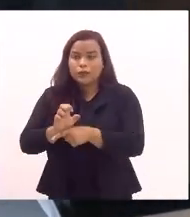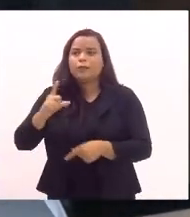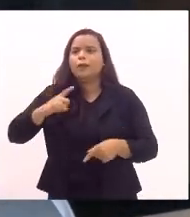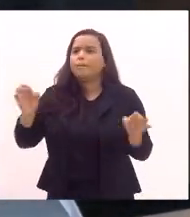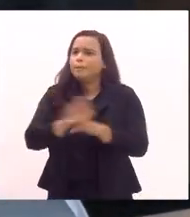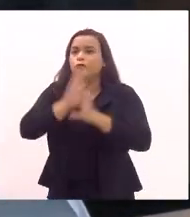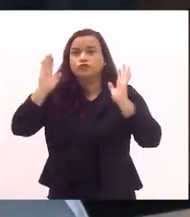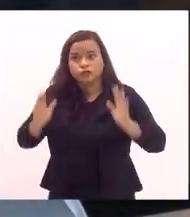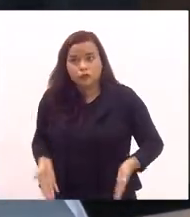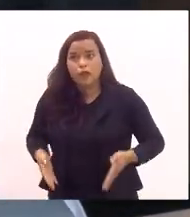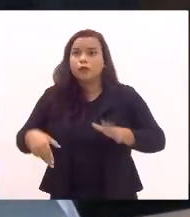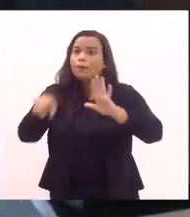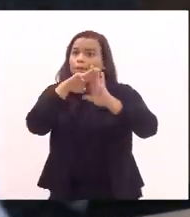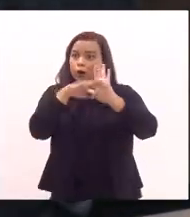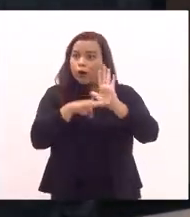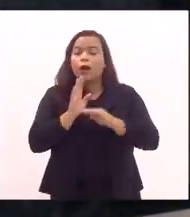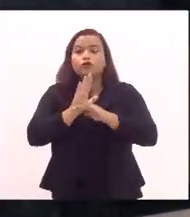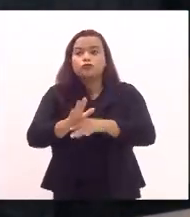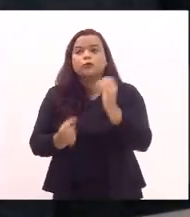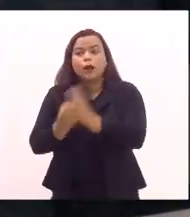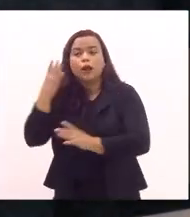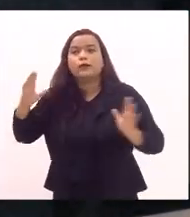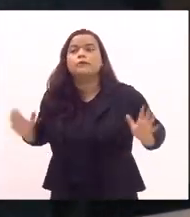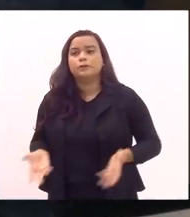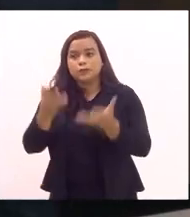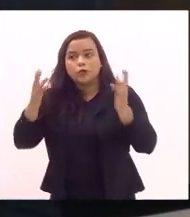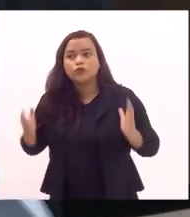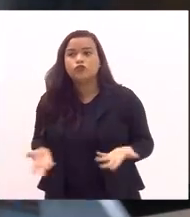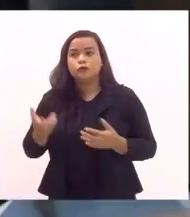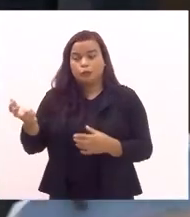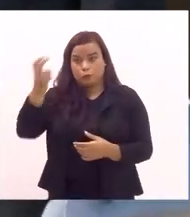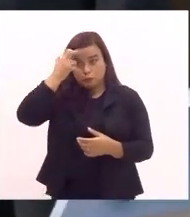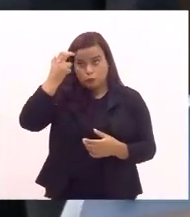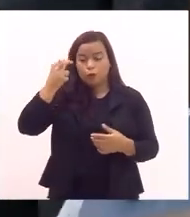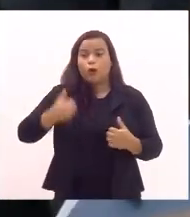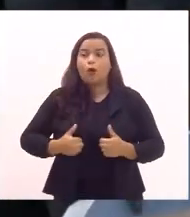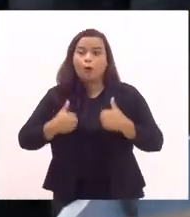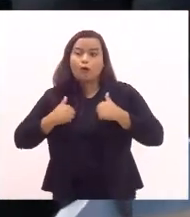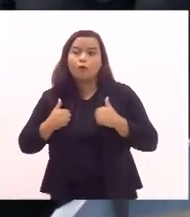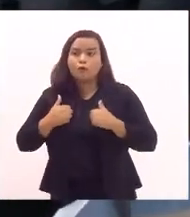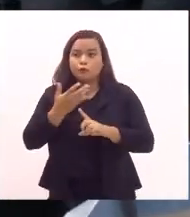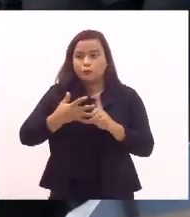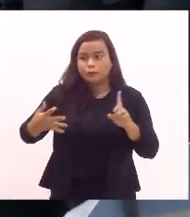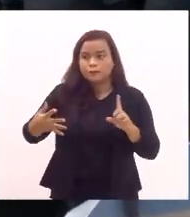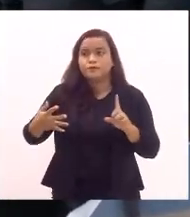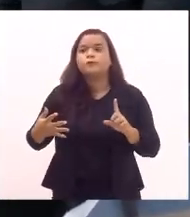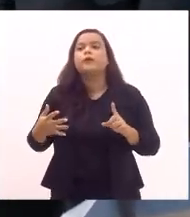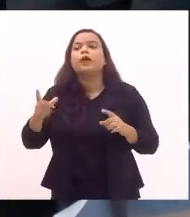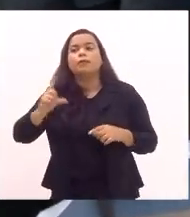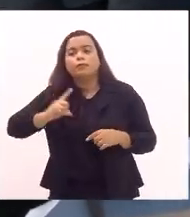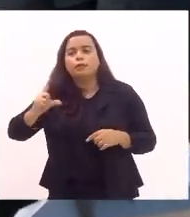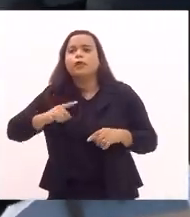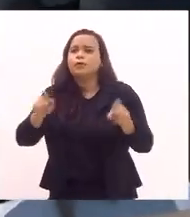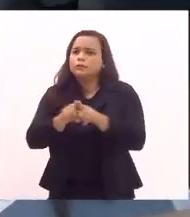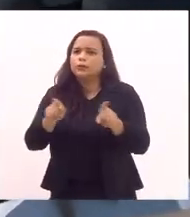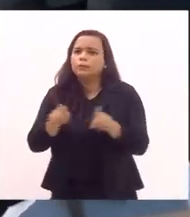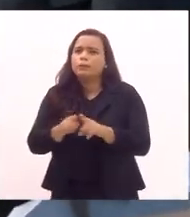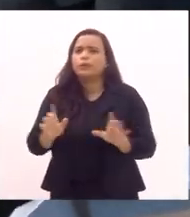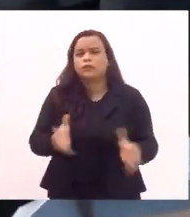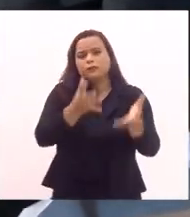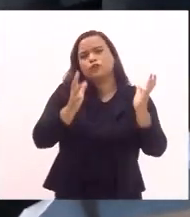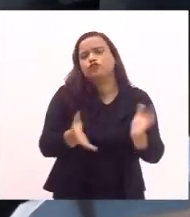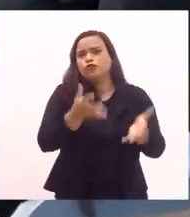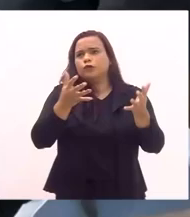e esse programa cria o incentivo cultural do orgulho gay assim como existe o incentivo cultural